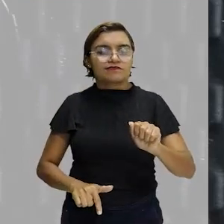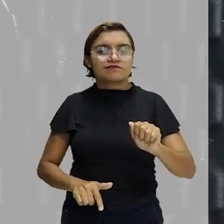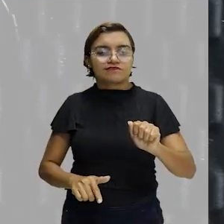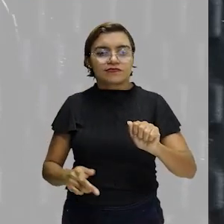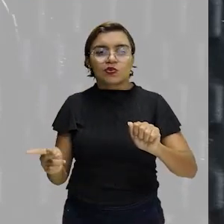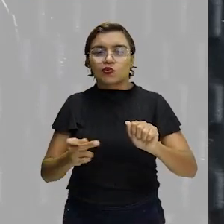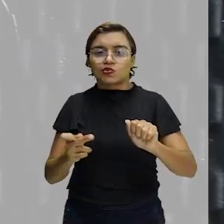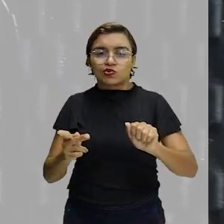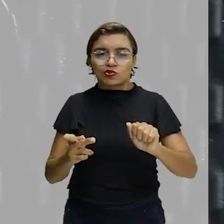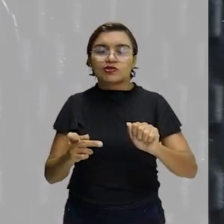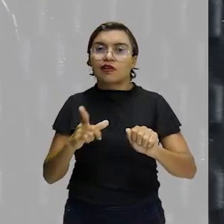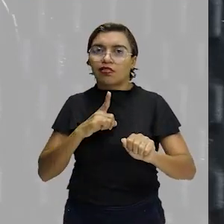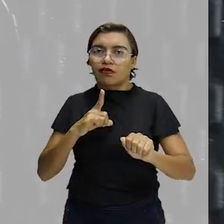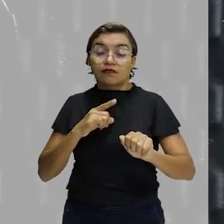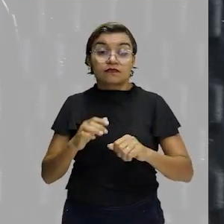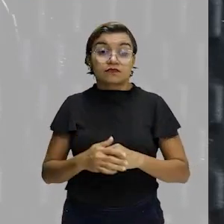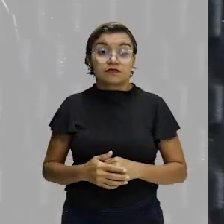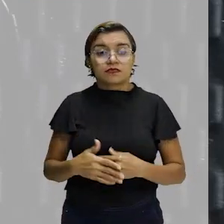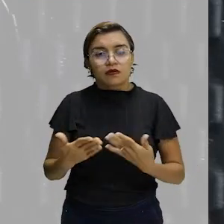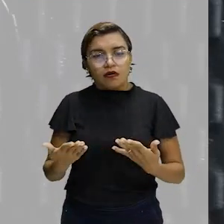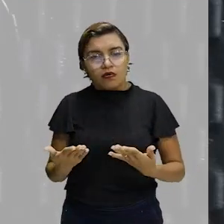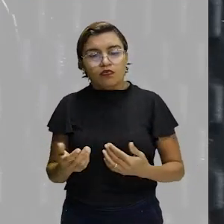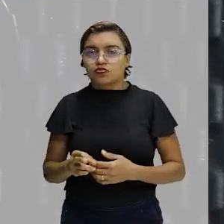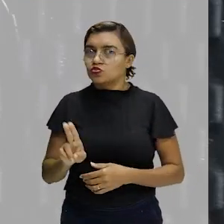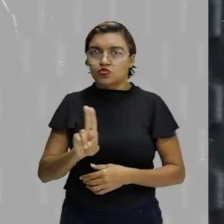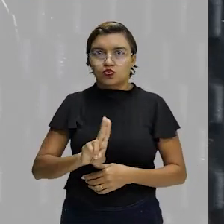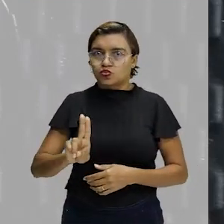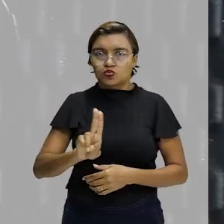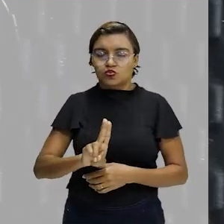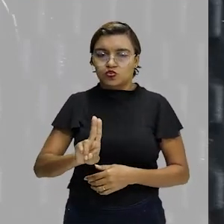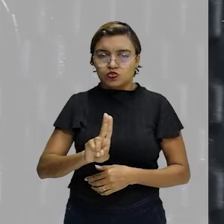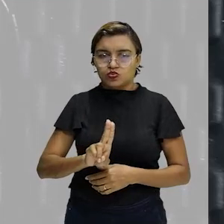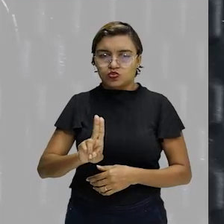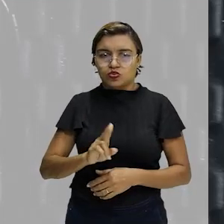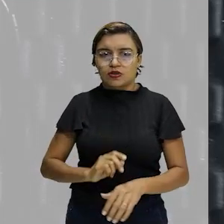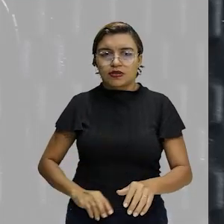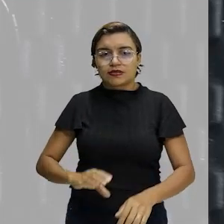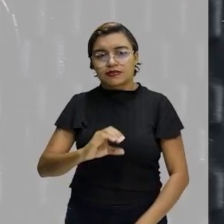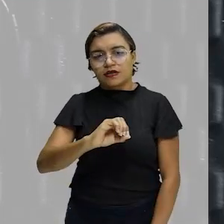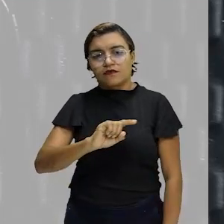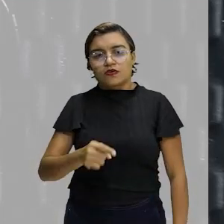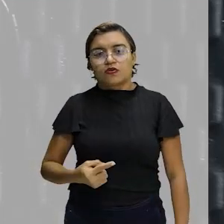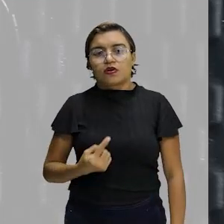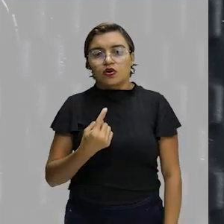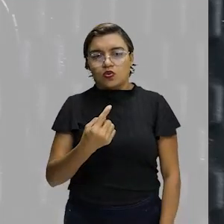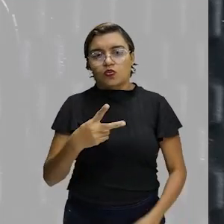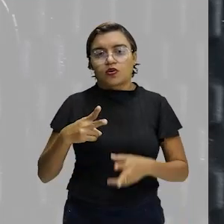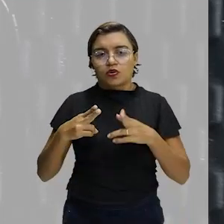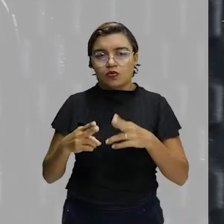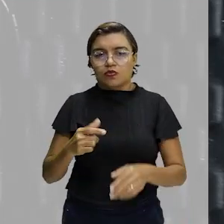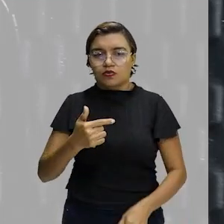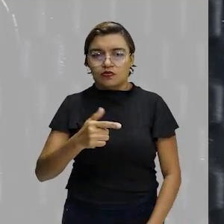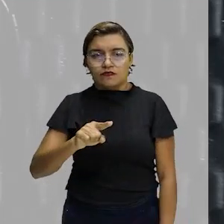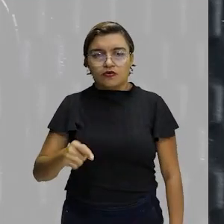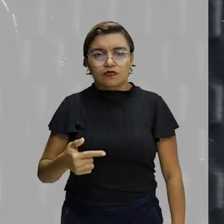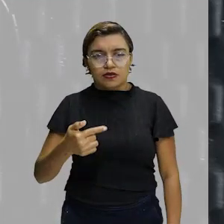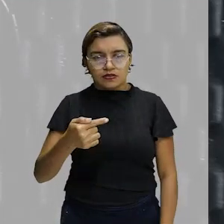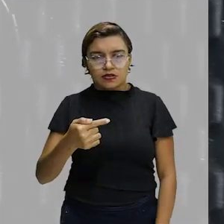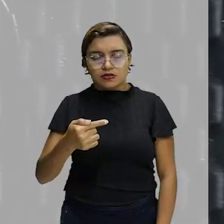então, eu deixo de escrevê-lo, deixo de usá-lo, no caso, ficou 0,1 igual a